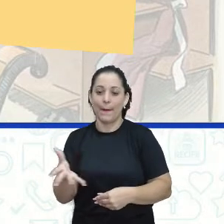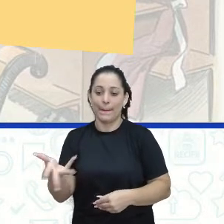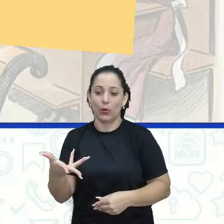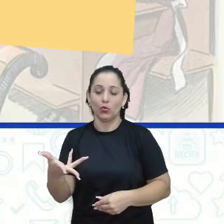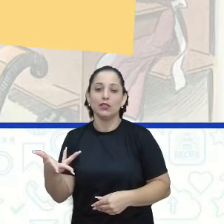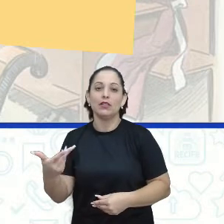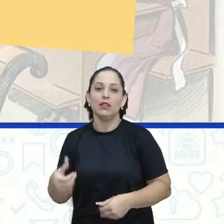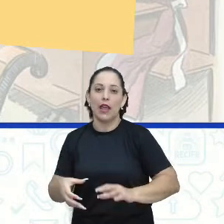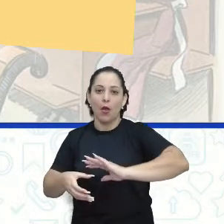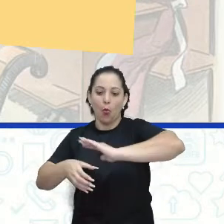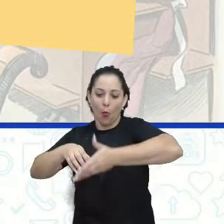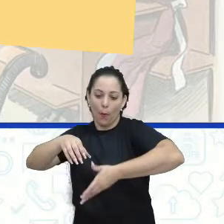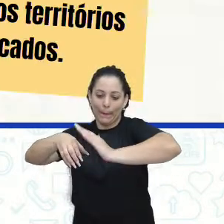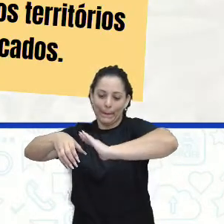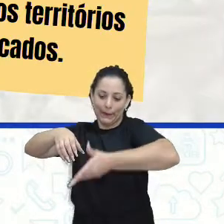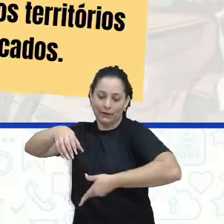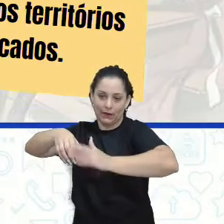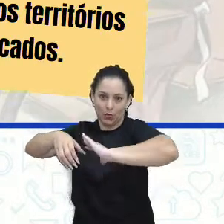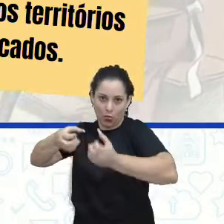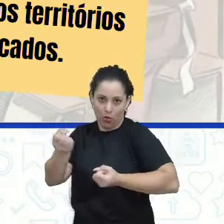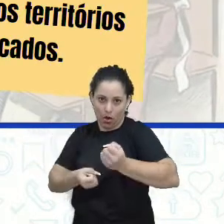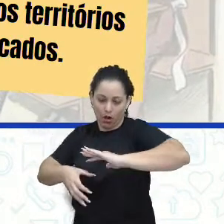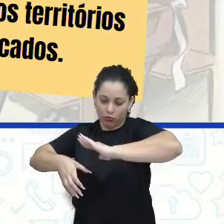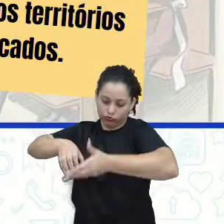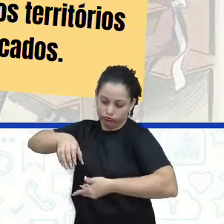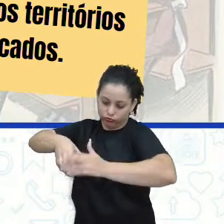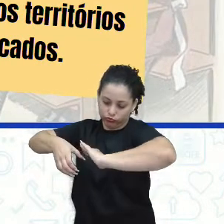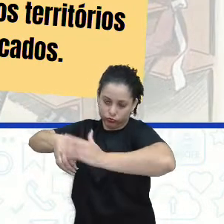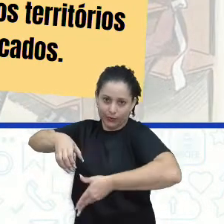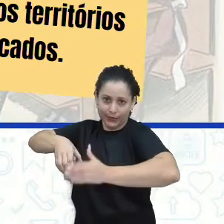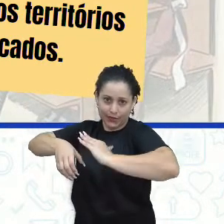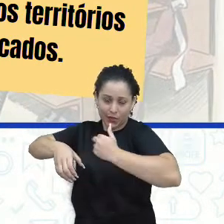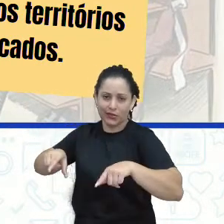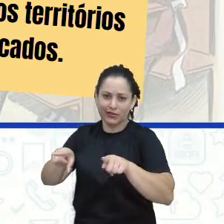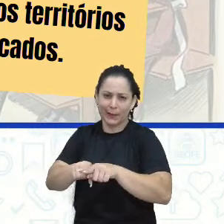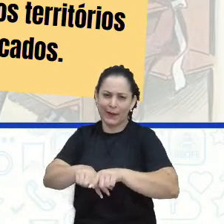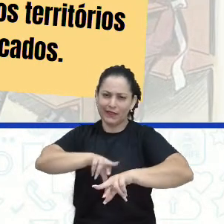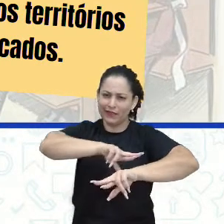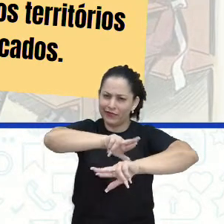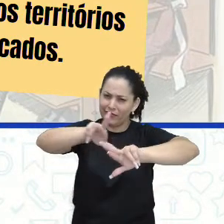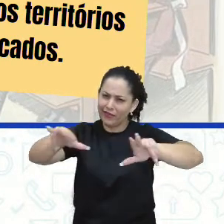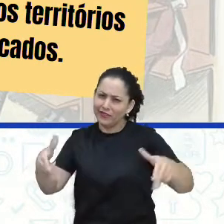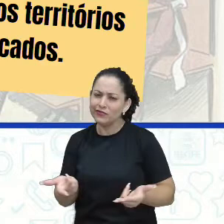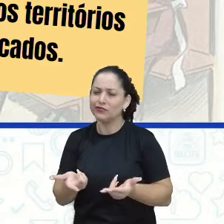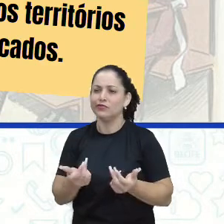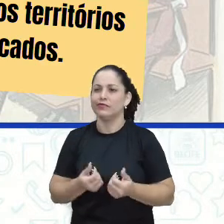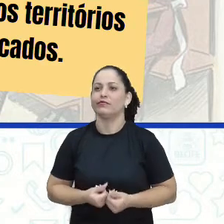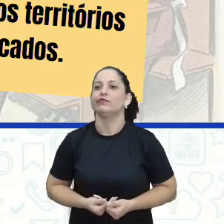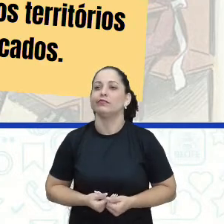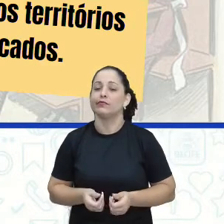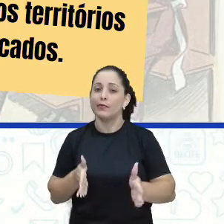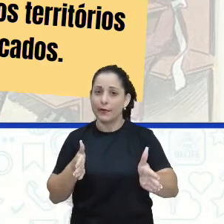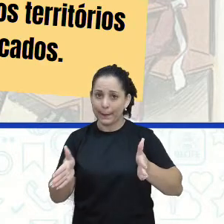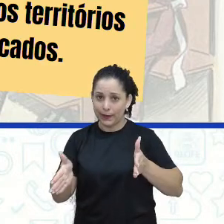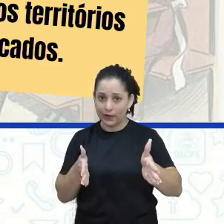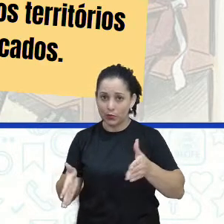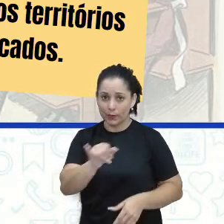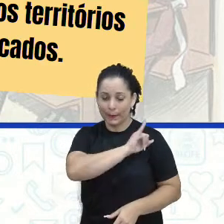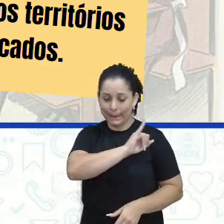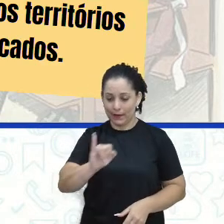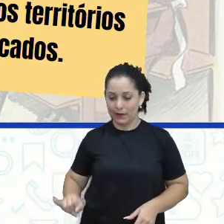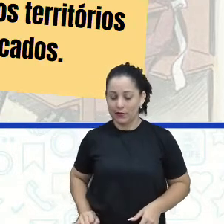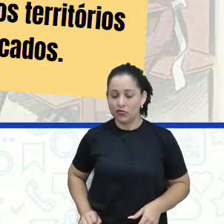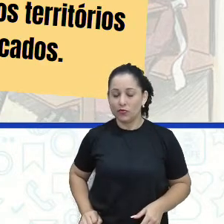né? Fabricação de outras peças, ok? Aí vejam, outra questão, o neocolonialismo e o imperialismo, ele vai ocorrer aí